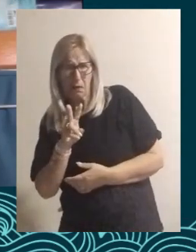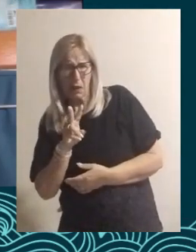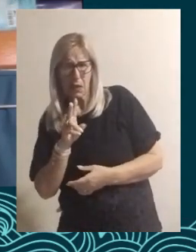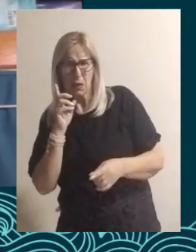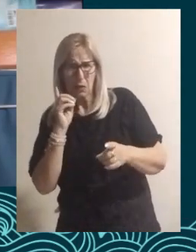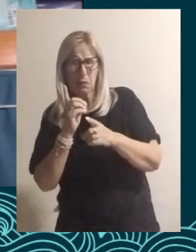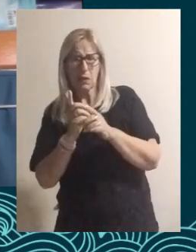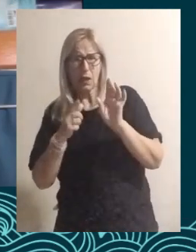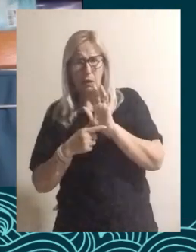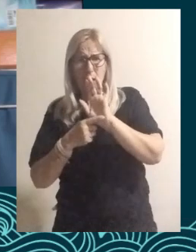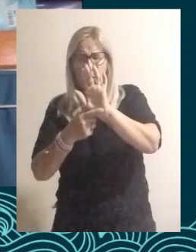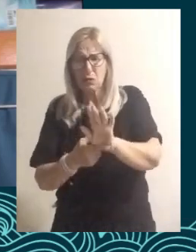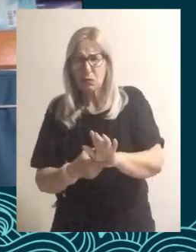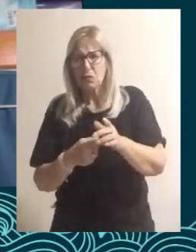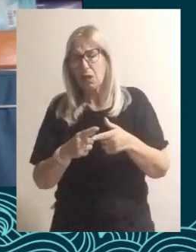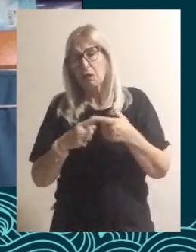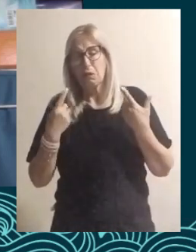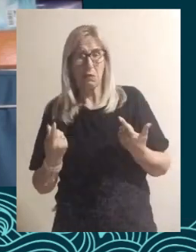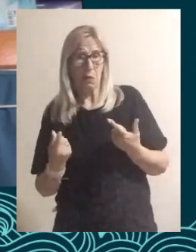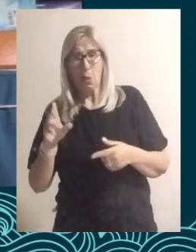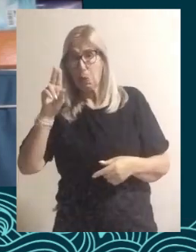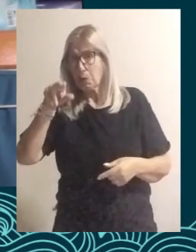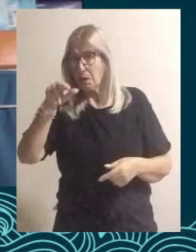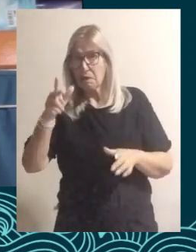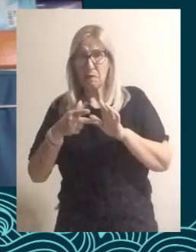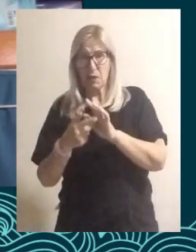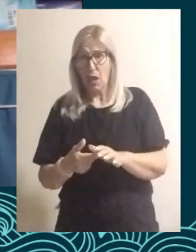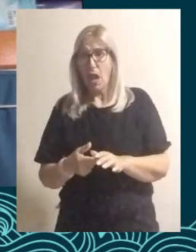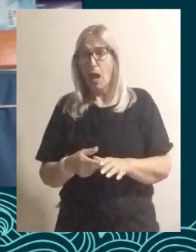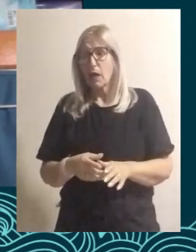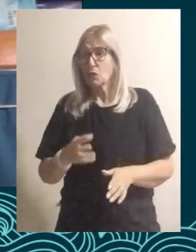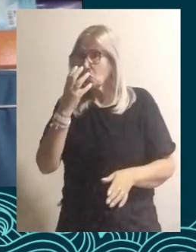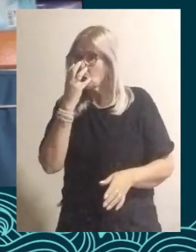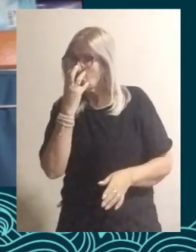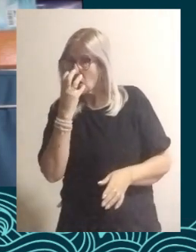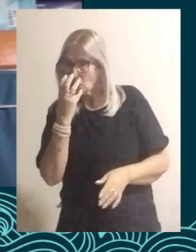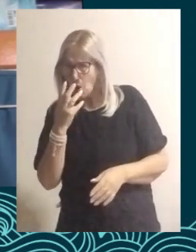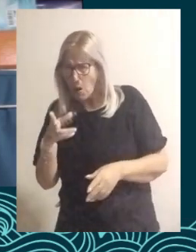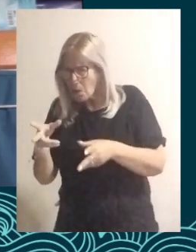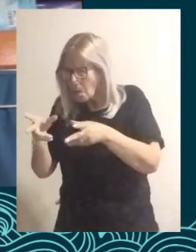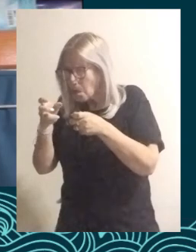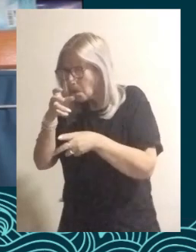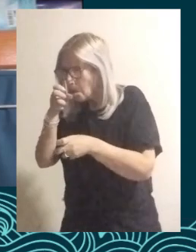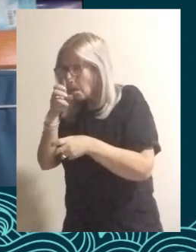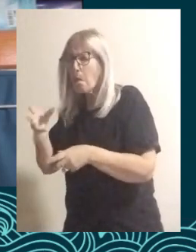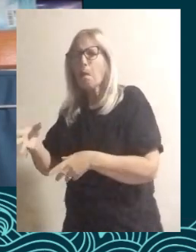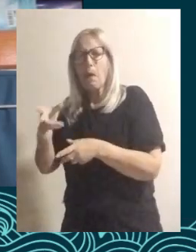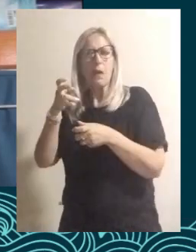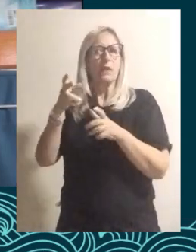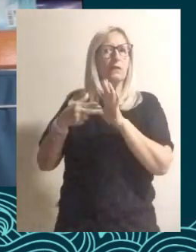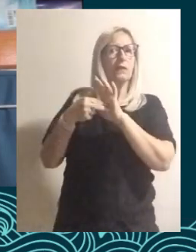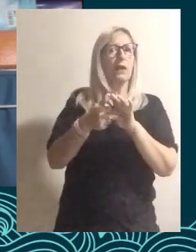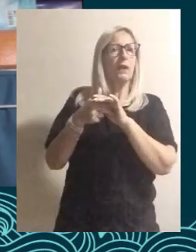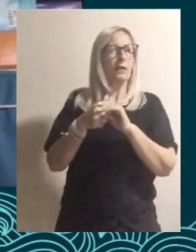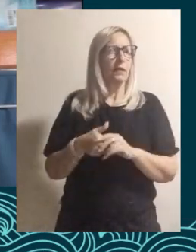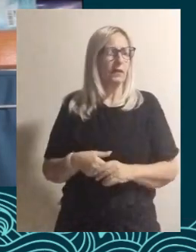falam que viram e encontraram e ajudaram, outros falam que conversaram, outros falam que nunca viram, mas que os cachorros percebem quando tem um